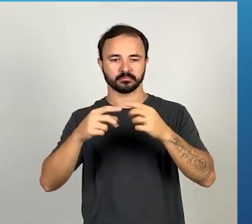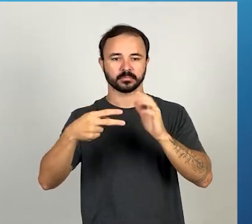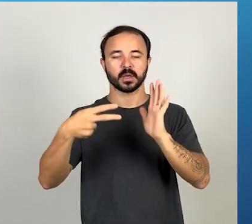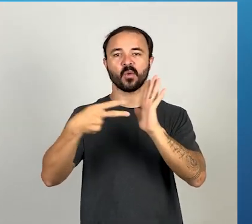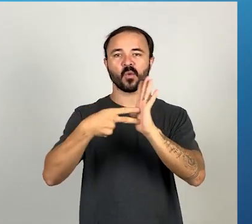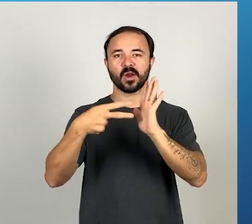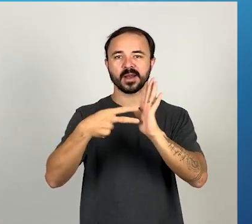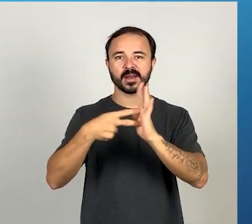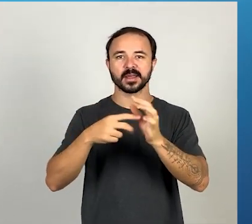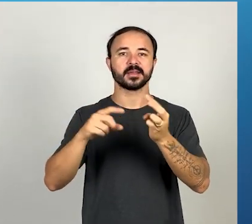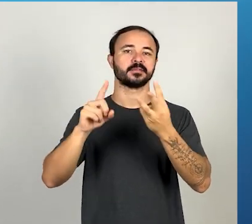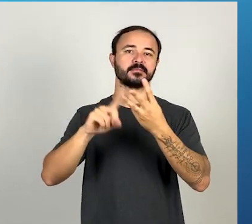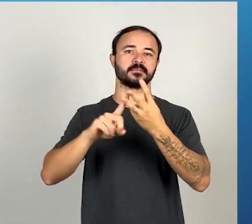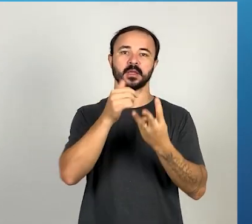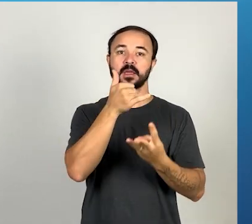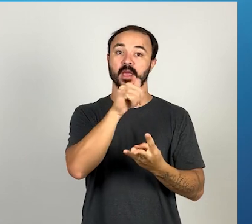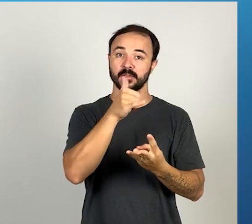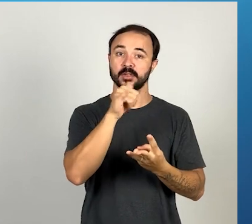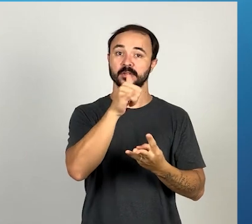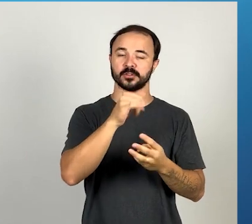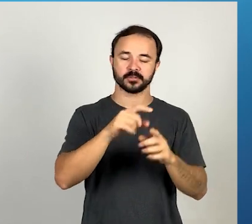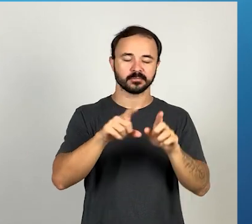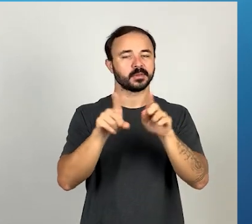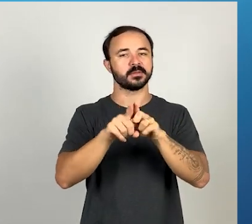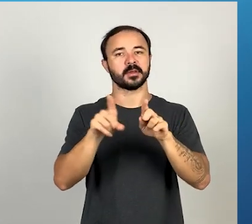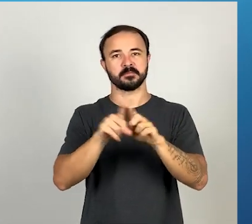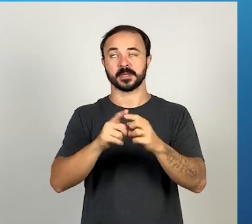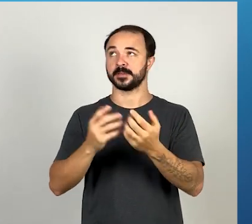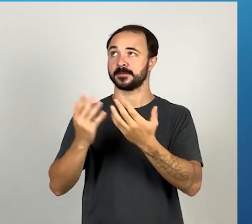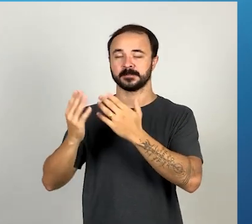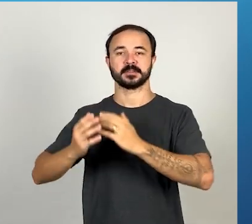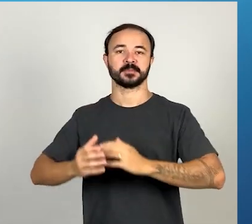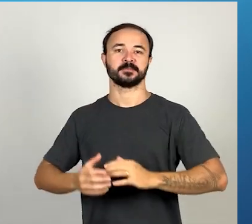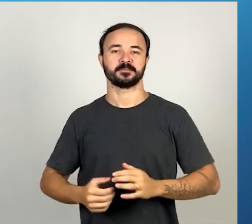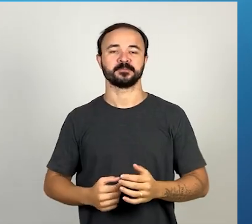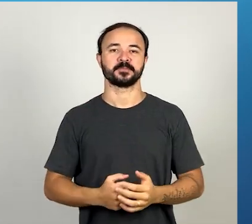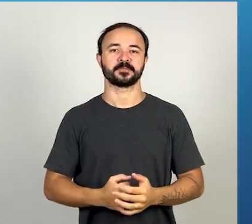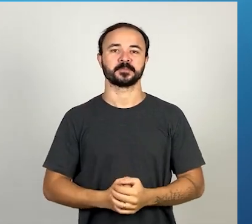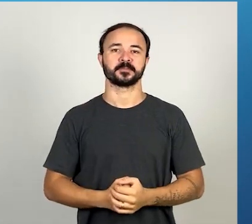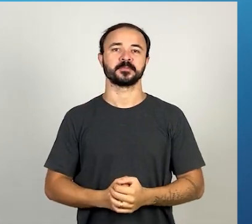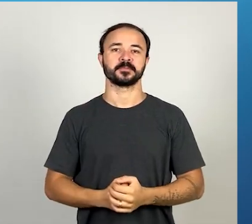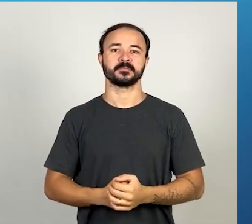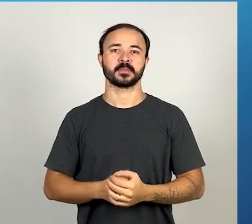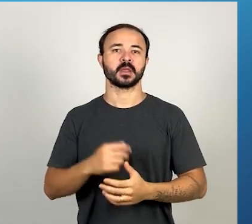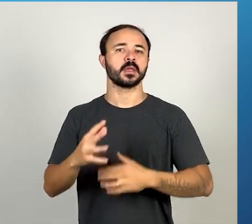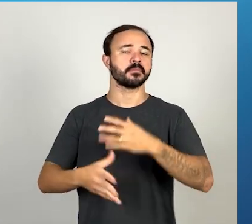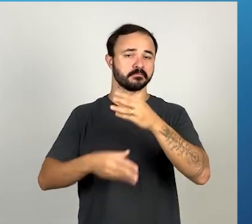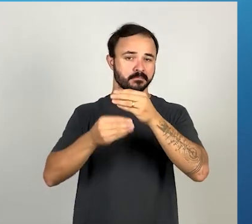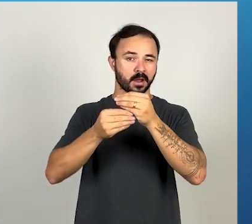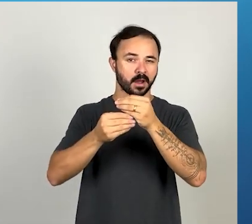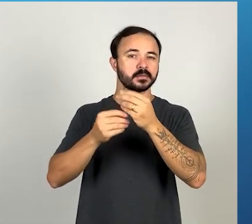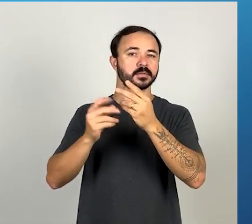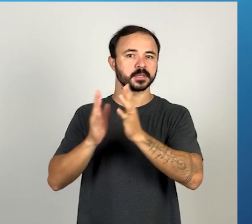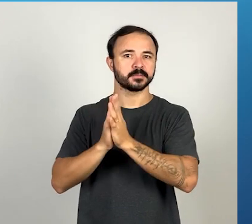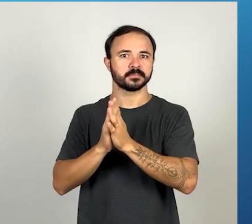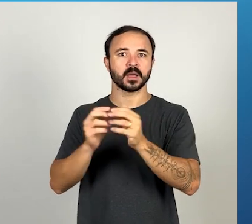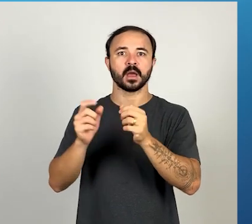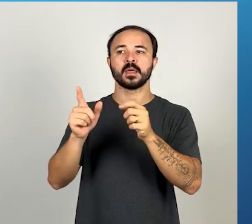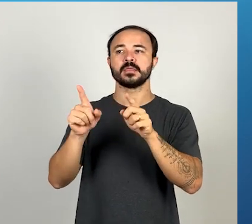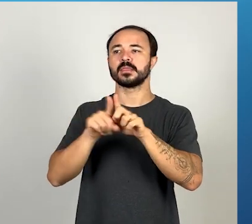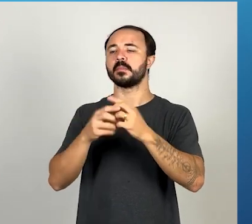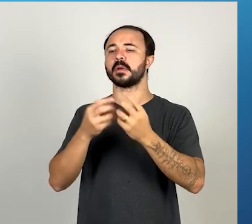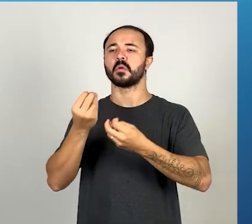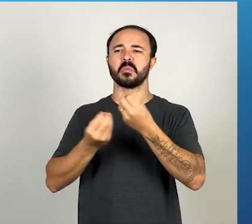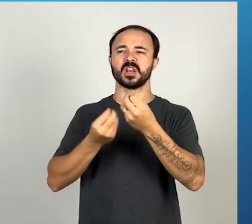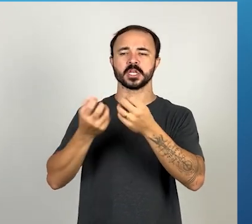do Arduino, através de 5 volts. É uma placa que vai trabalhar com essa voltagem. E, além disso, as funções dos pinos